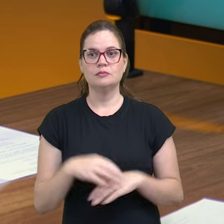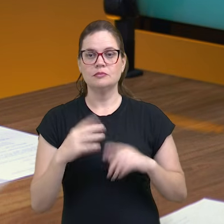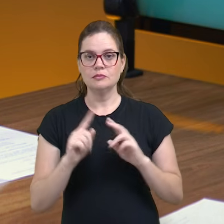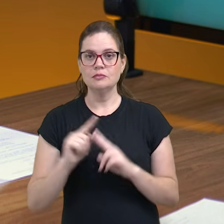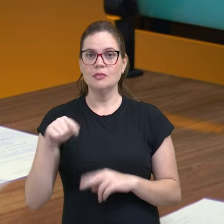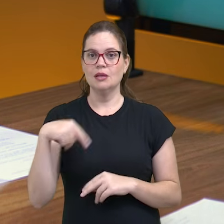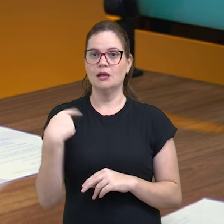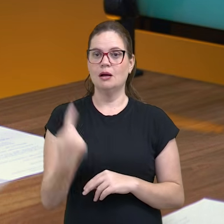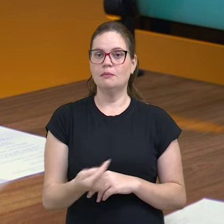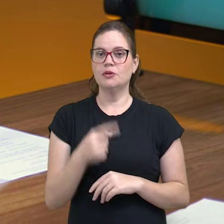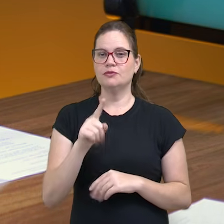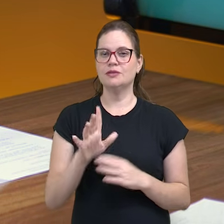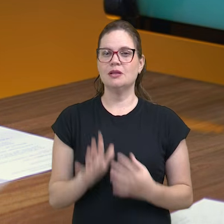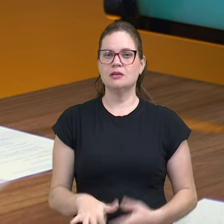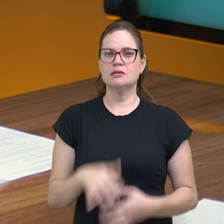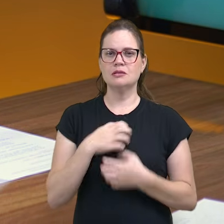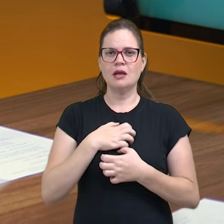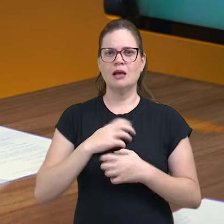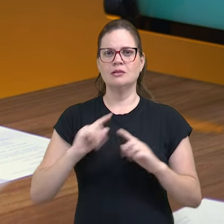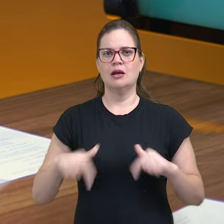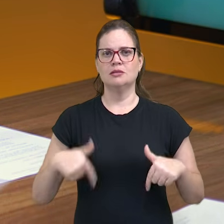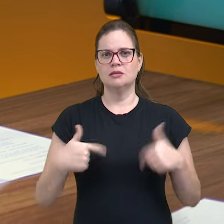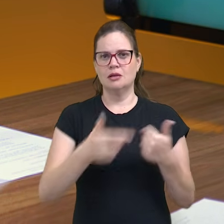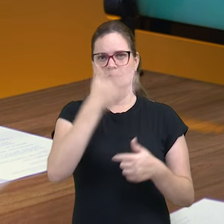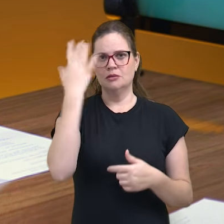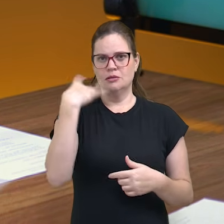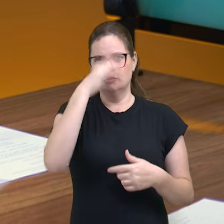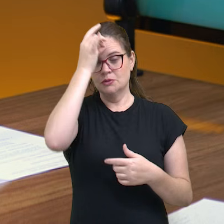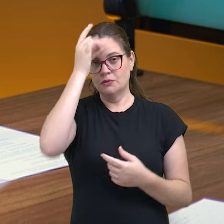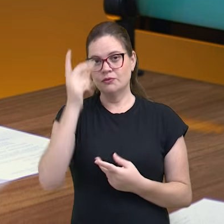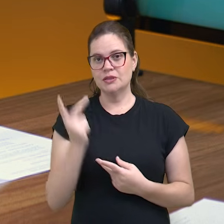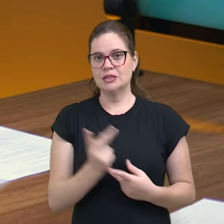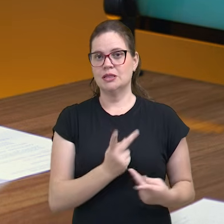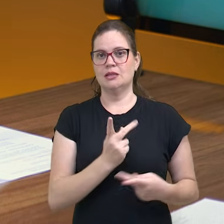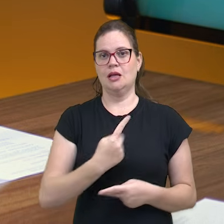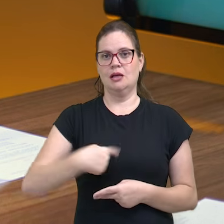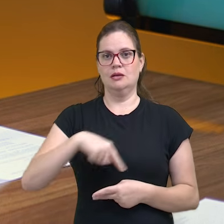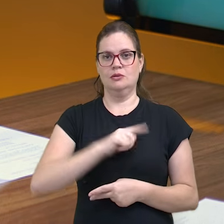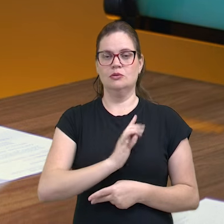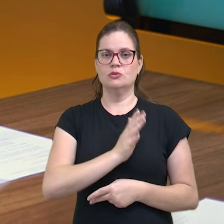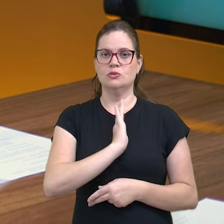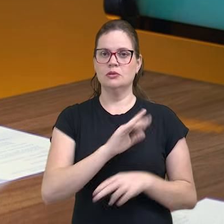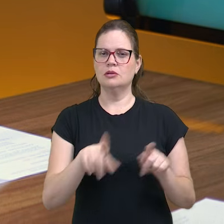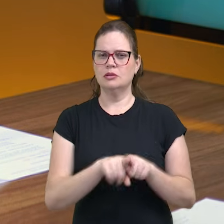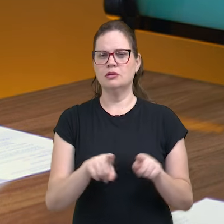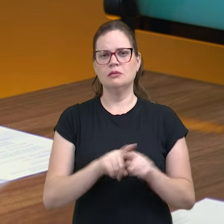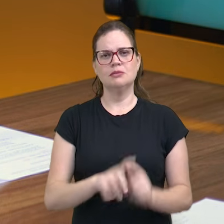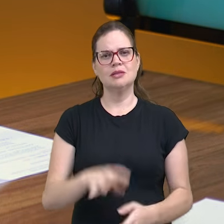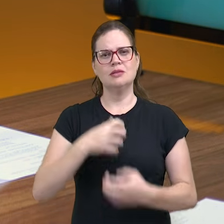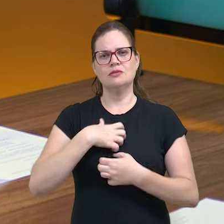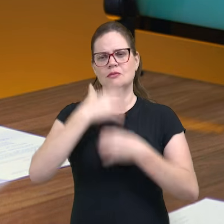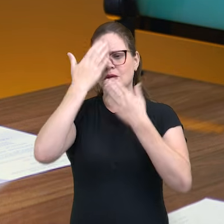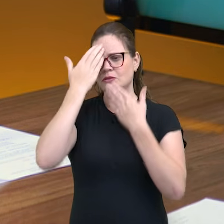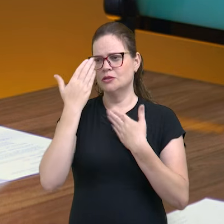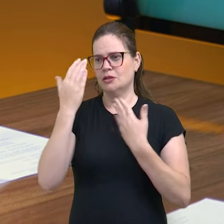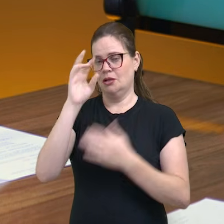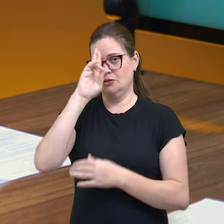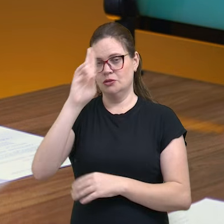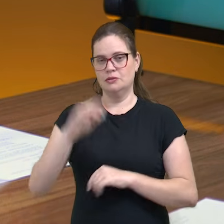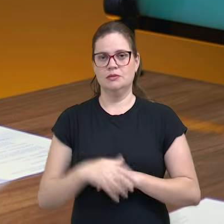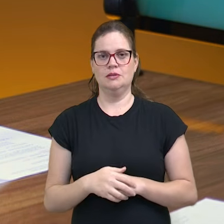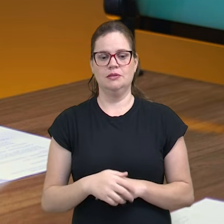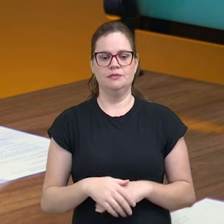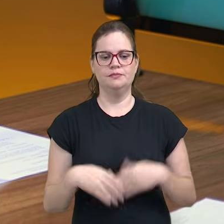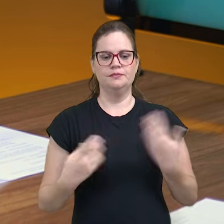né? E ali, logo em seguida, você sente o Espírito Santo, o visitar do Senhor, e há também